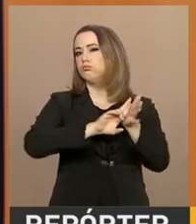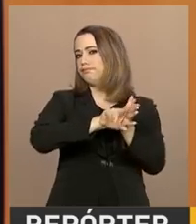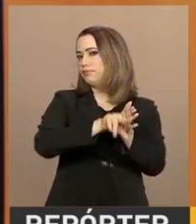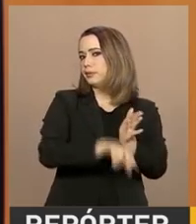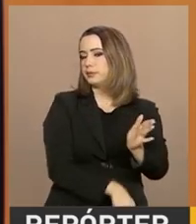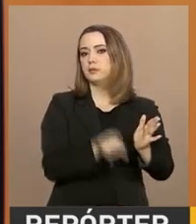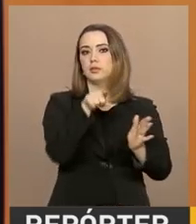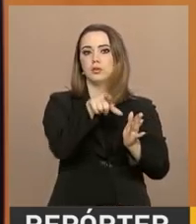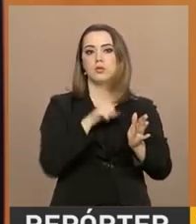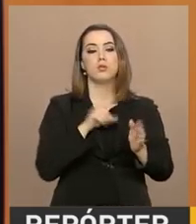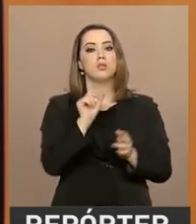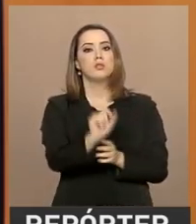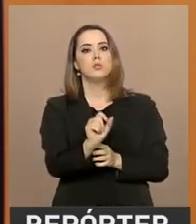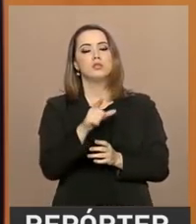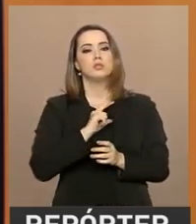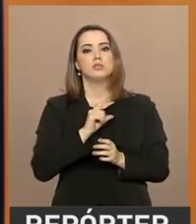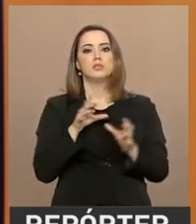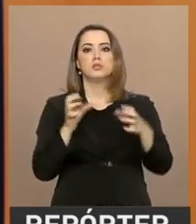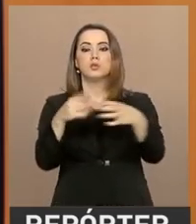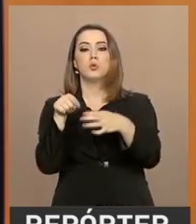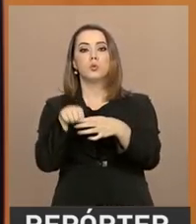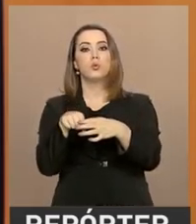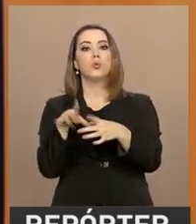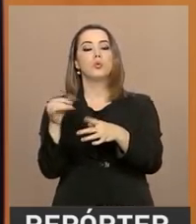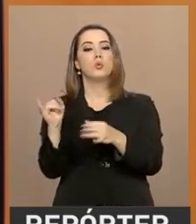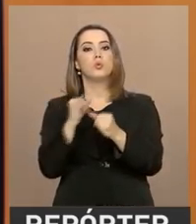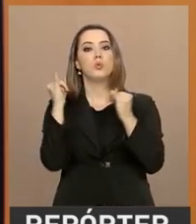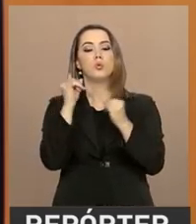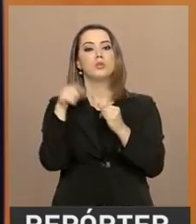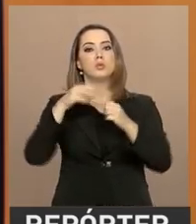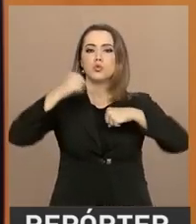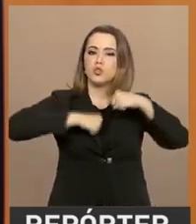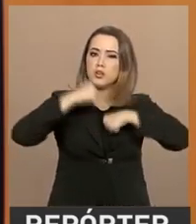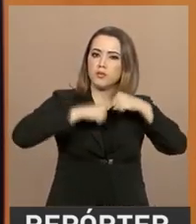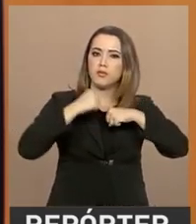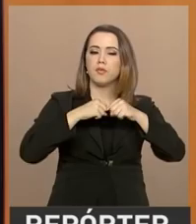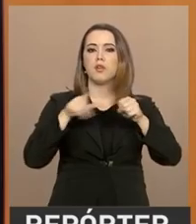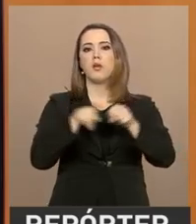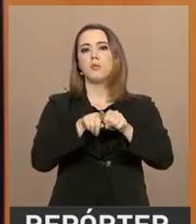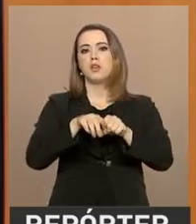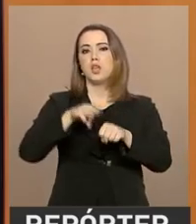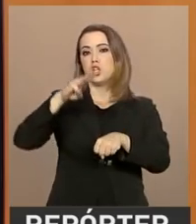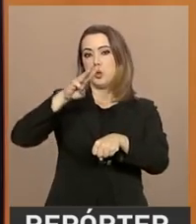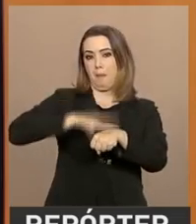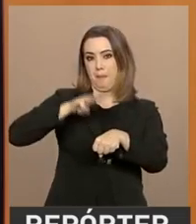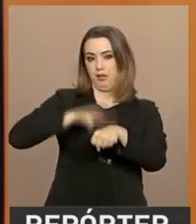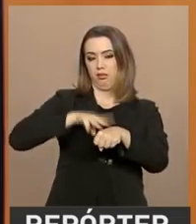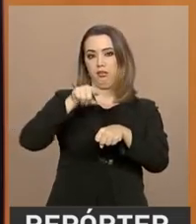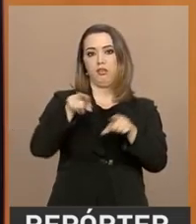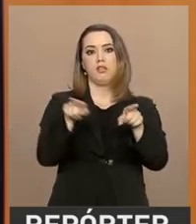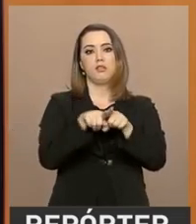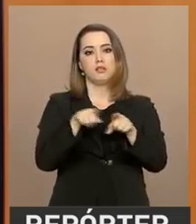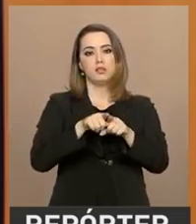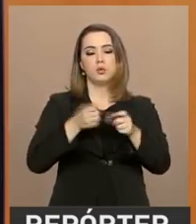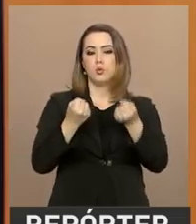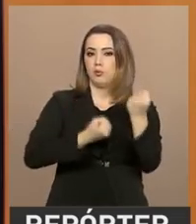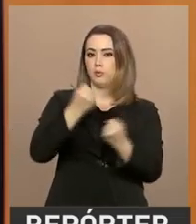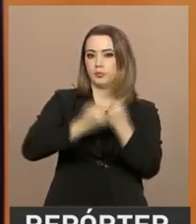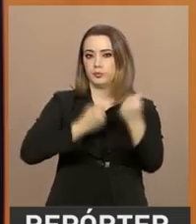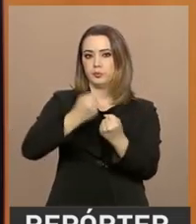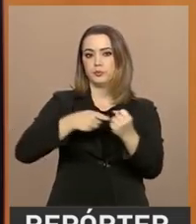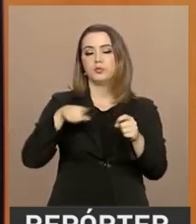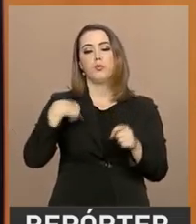né se destaca dentro esses setores o setor Fabril o Metalúrgico né e o automotivo e